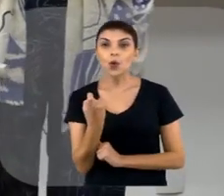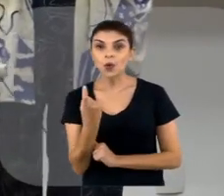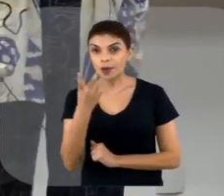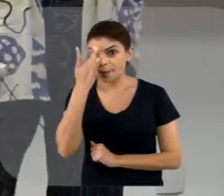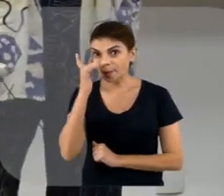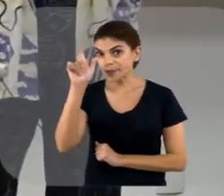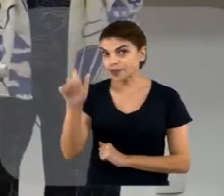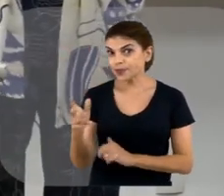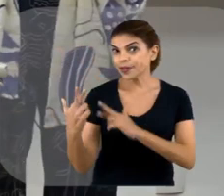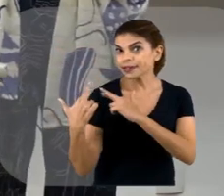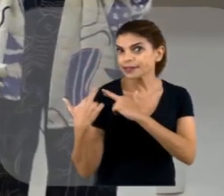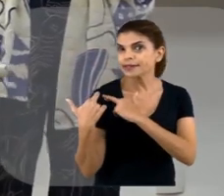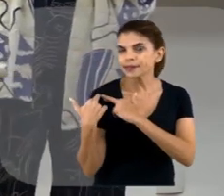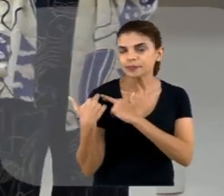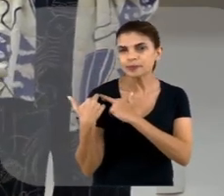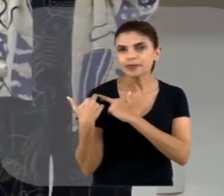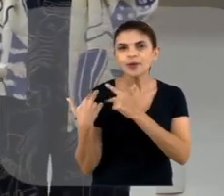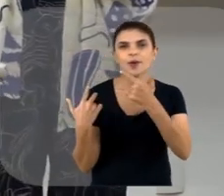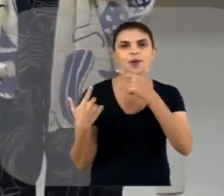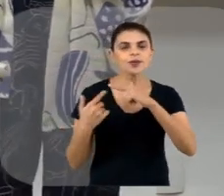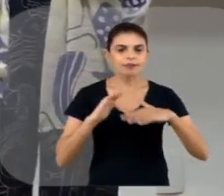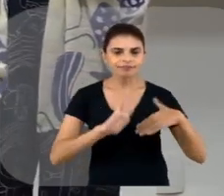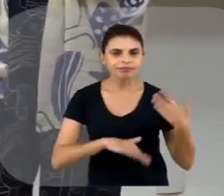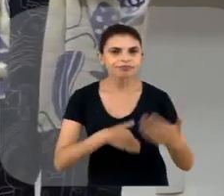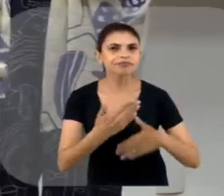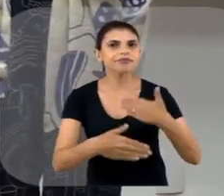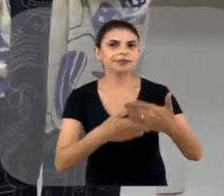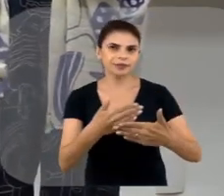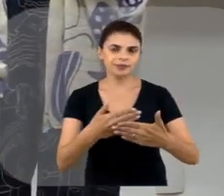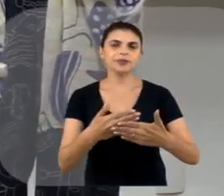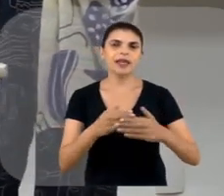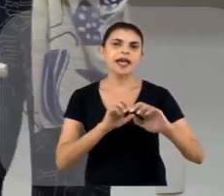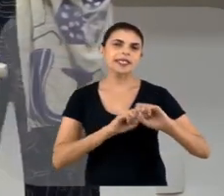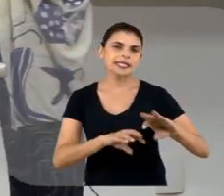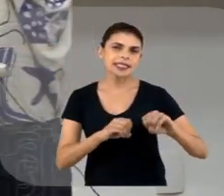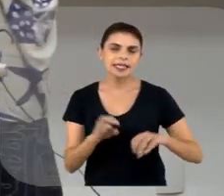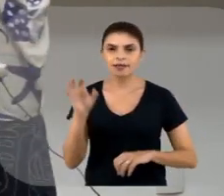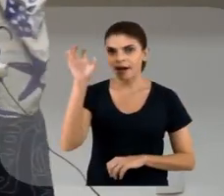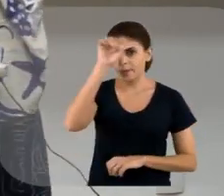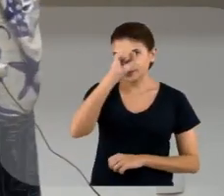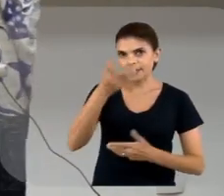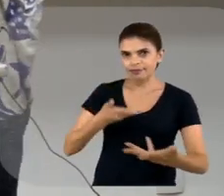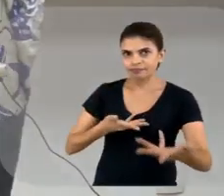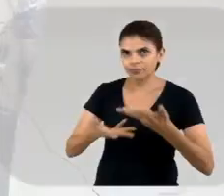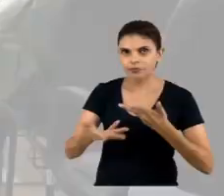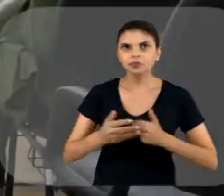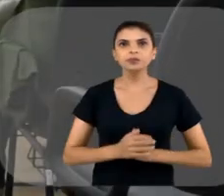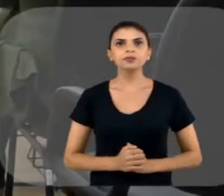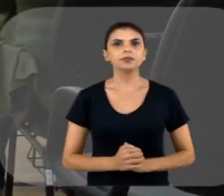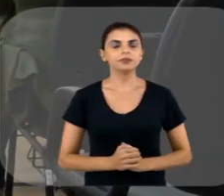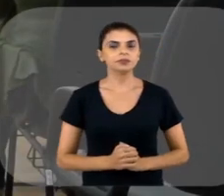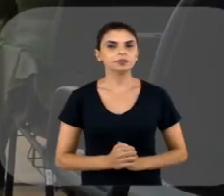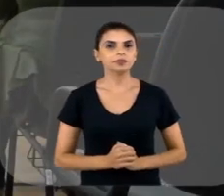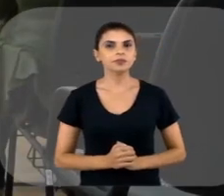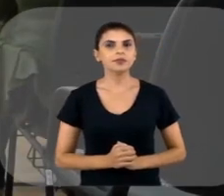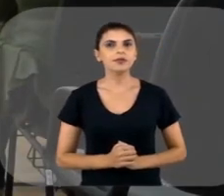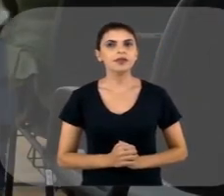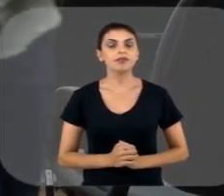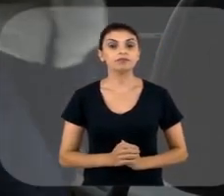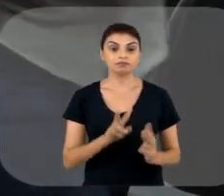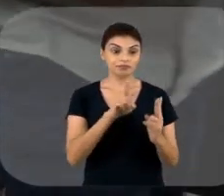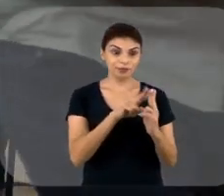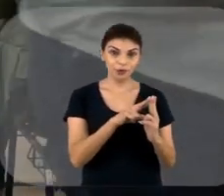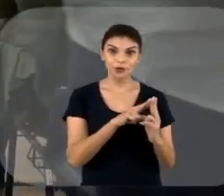figura responsável pela condução do processo de ensino-aprendizagem. Bom, então é isso,